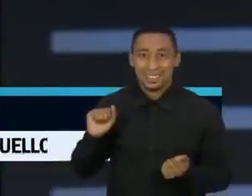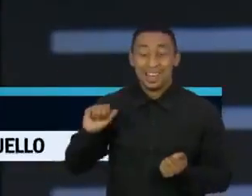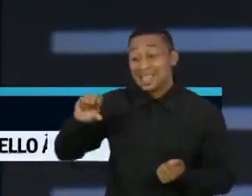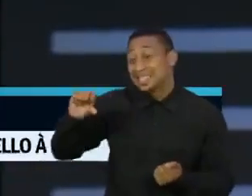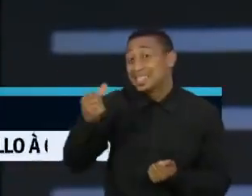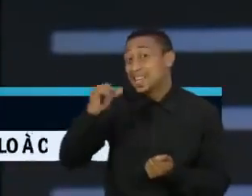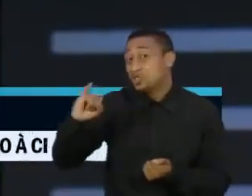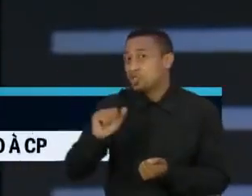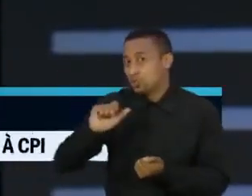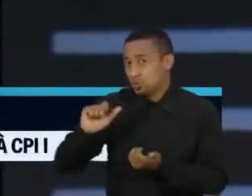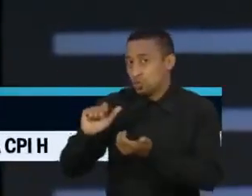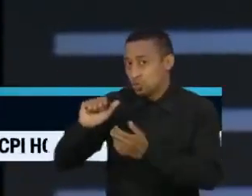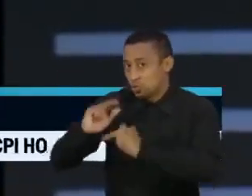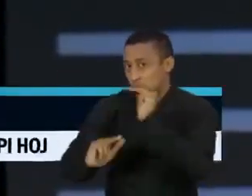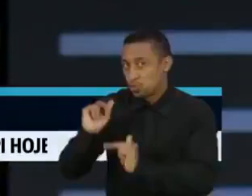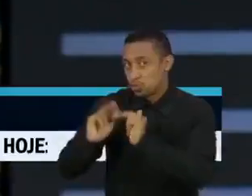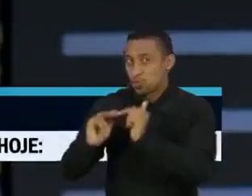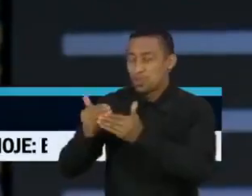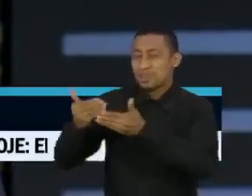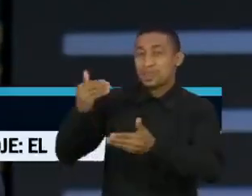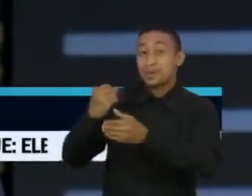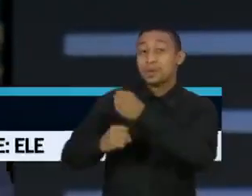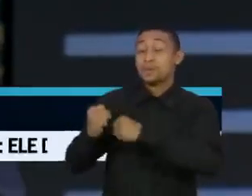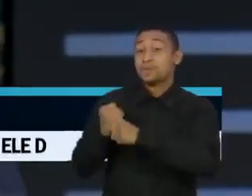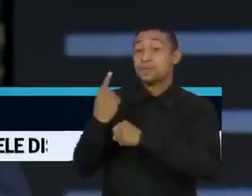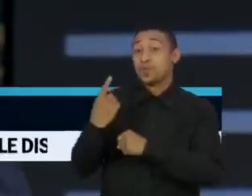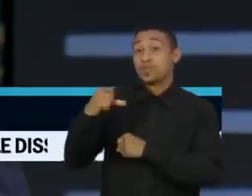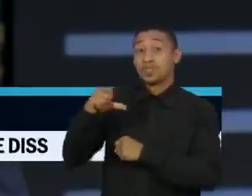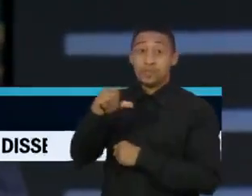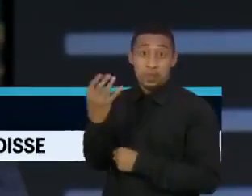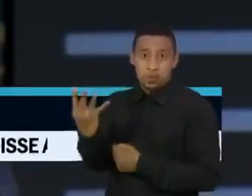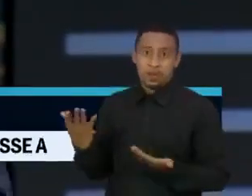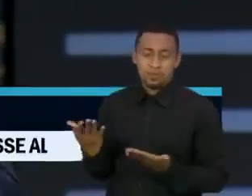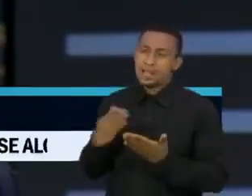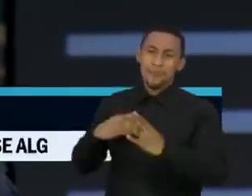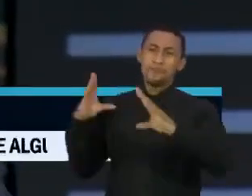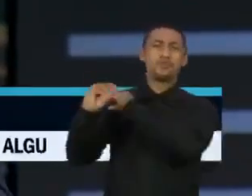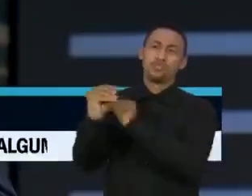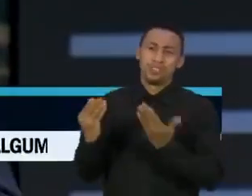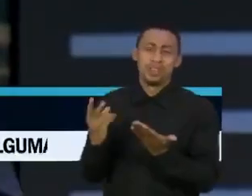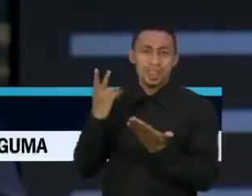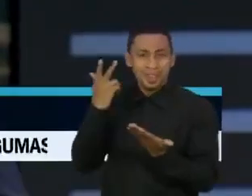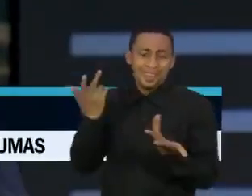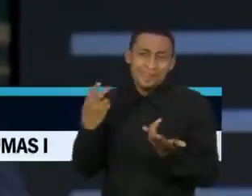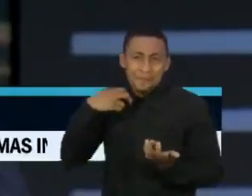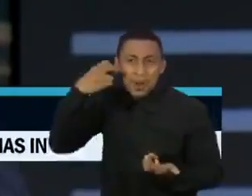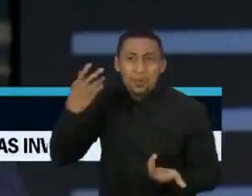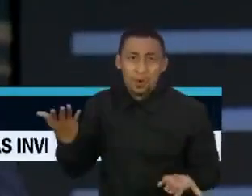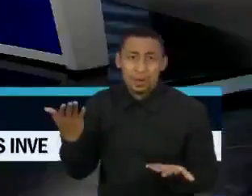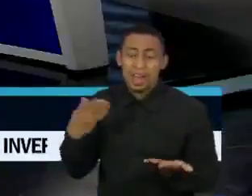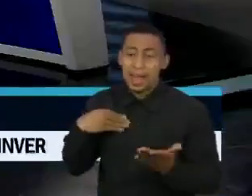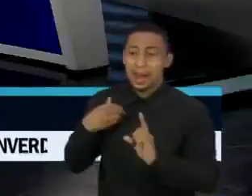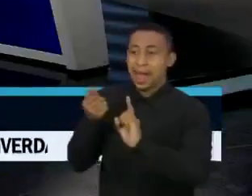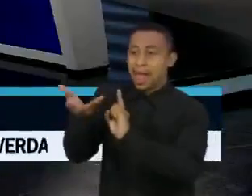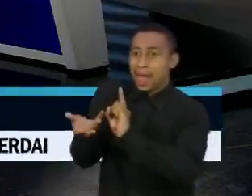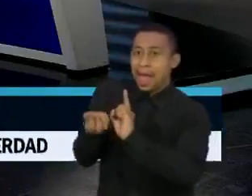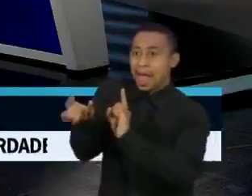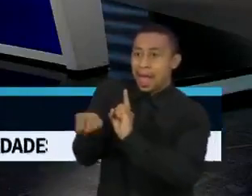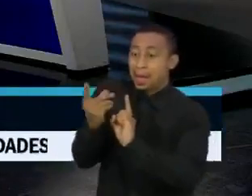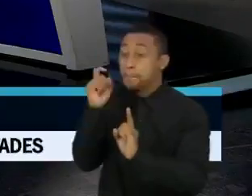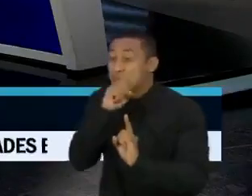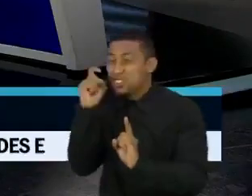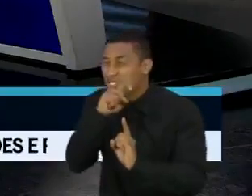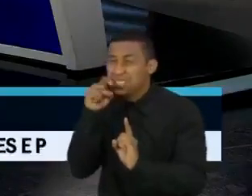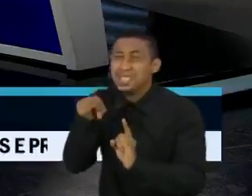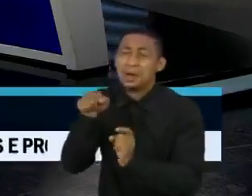na manhã da invasão da Normandia em 44 ele é fugir É uma vergonha né E tudo que ele falou foi um conjunto de mentiras e